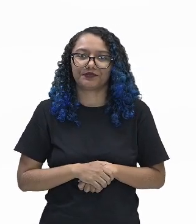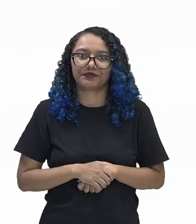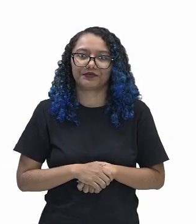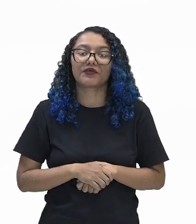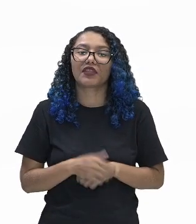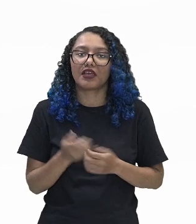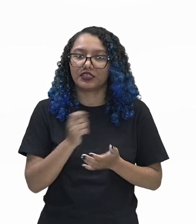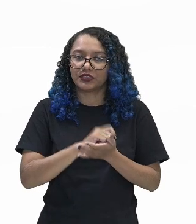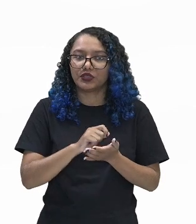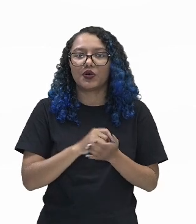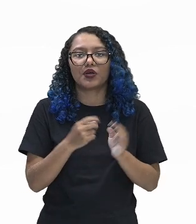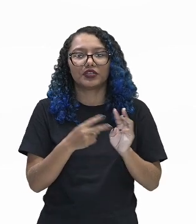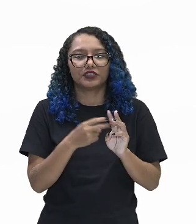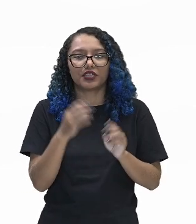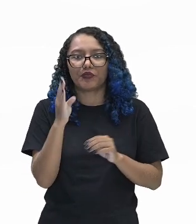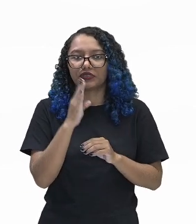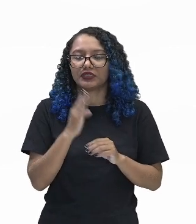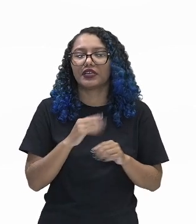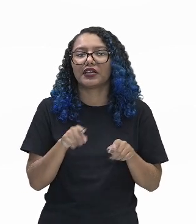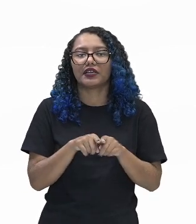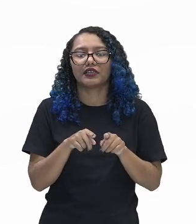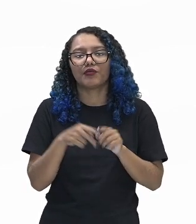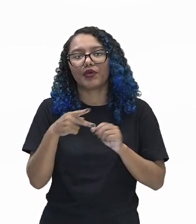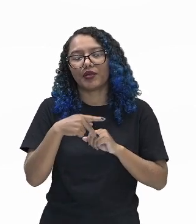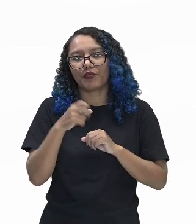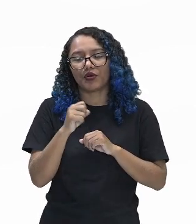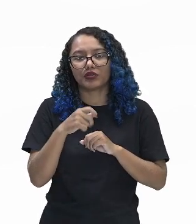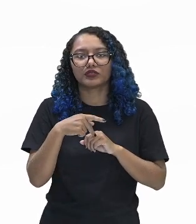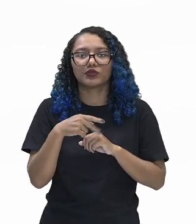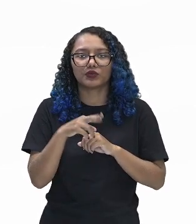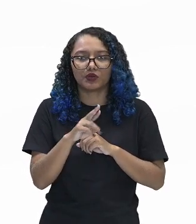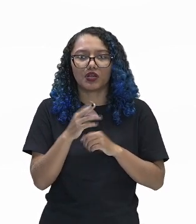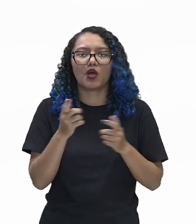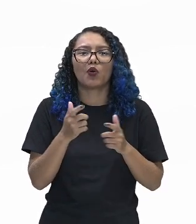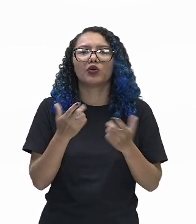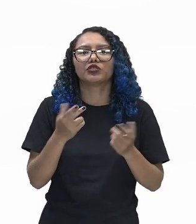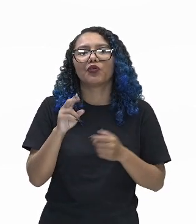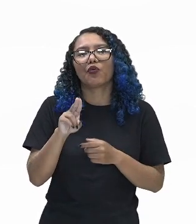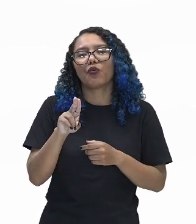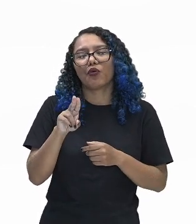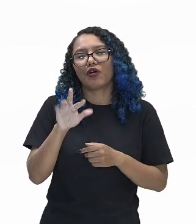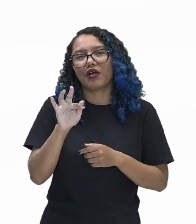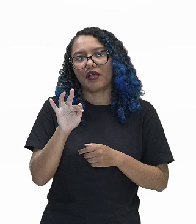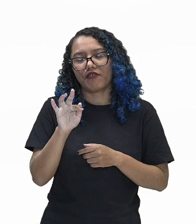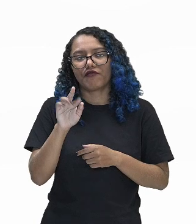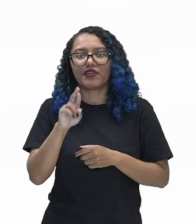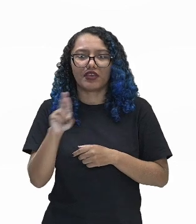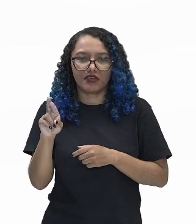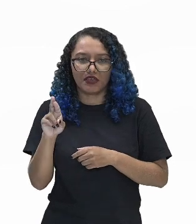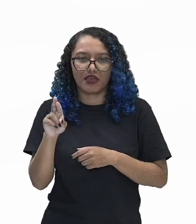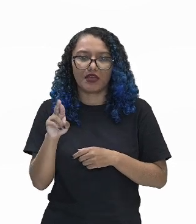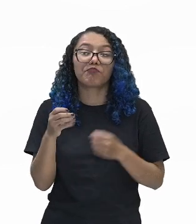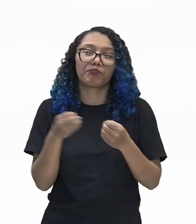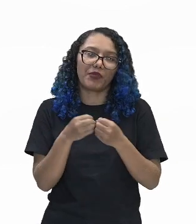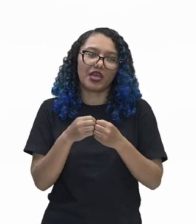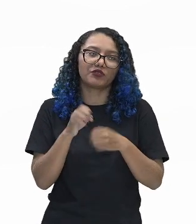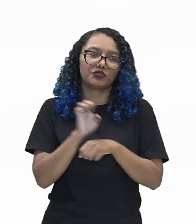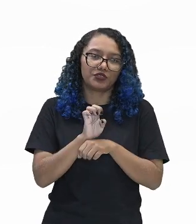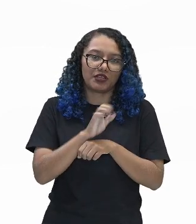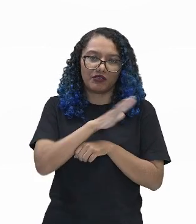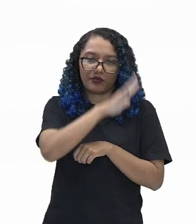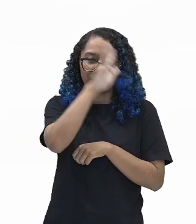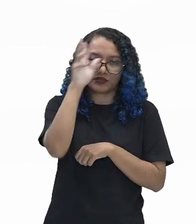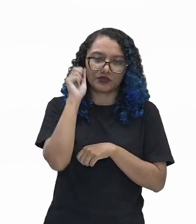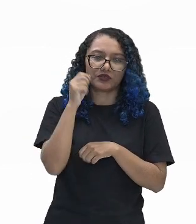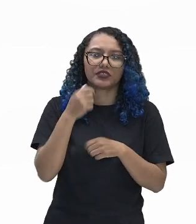escritora indígena brasileira e pós-doutoranda na Universidade Federal de Roraima, próximo basicamente ao Amazonas, não é? Nasceu